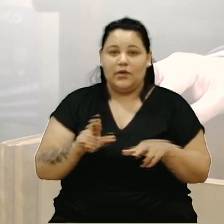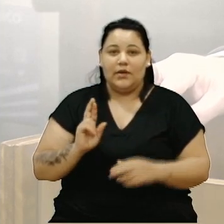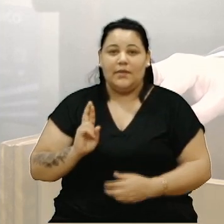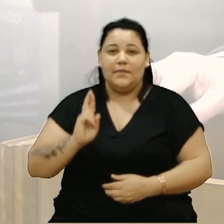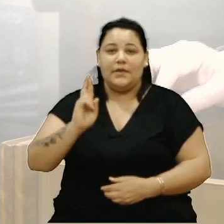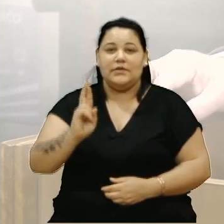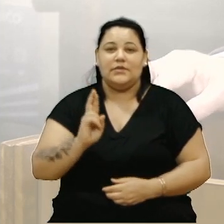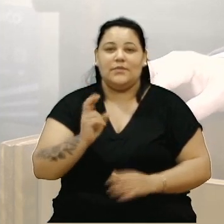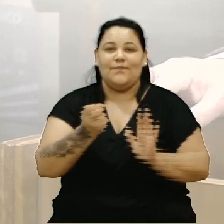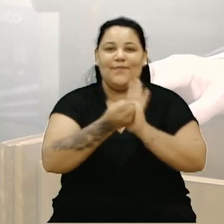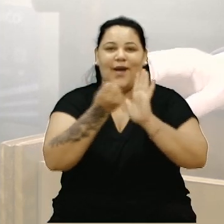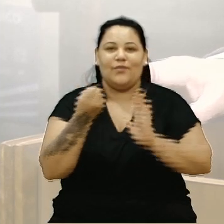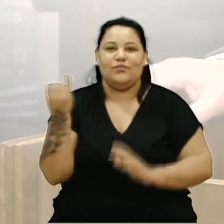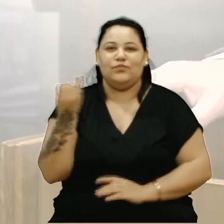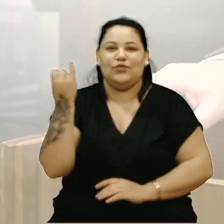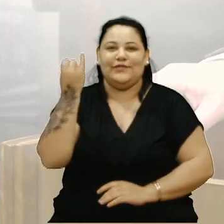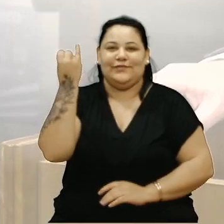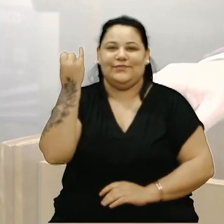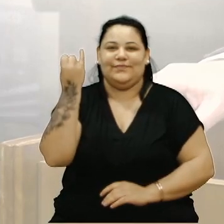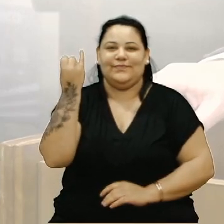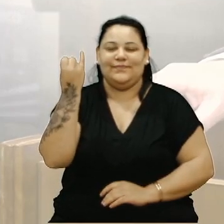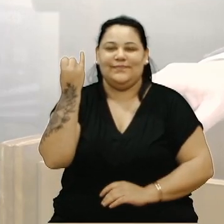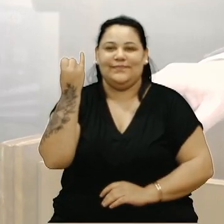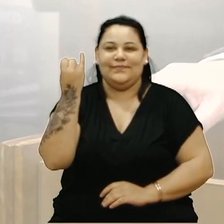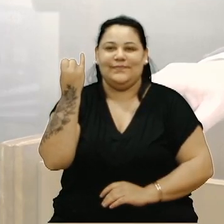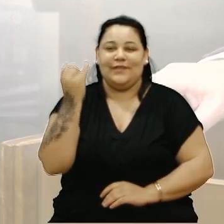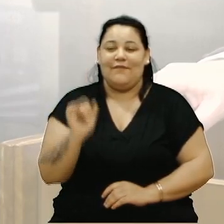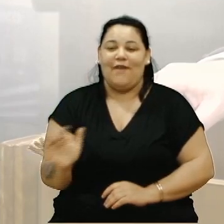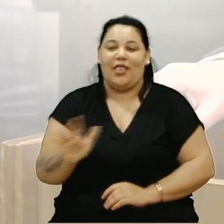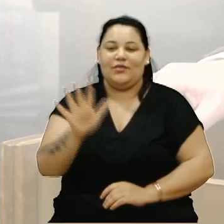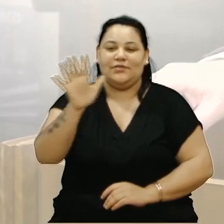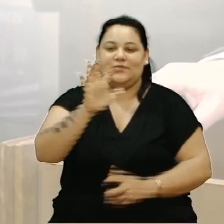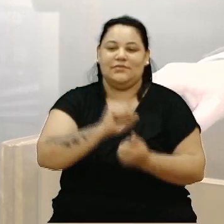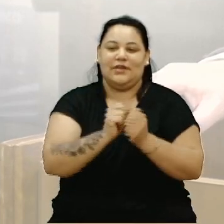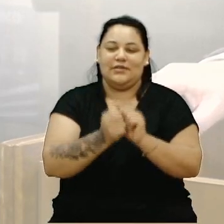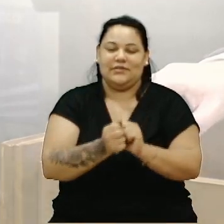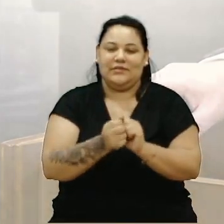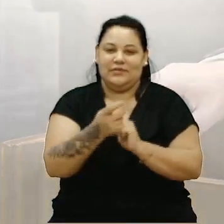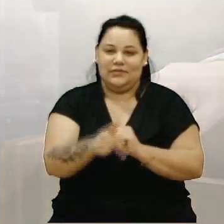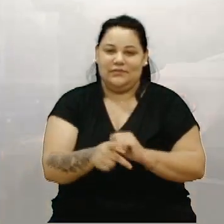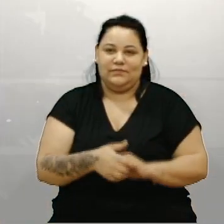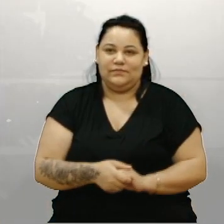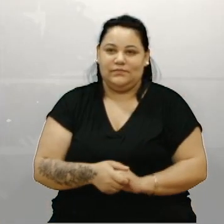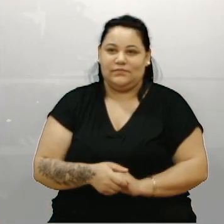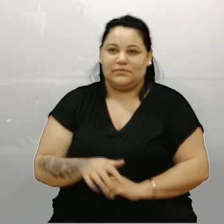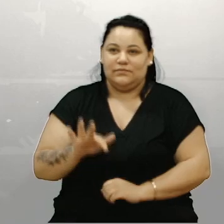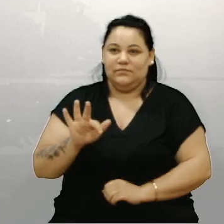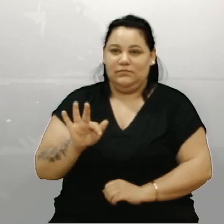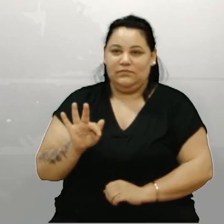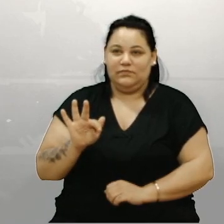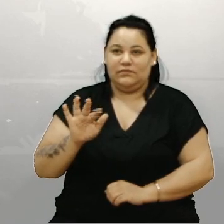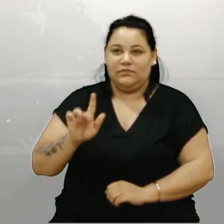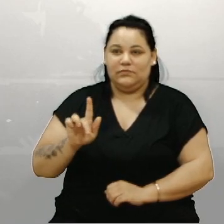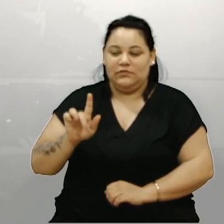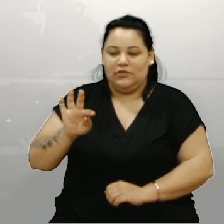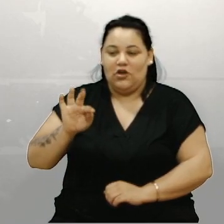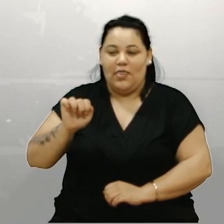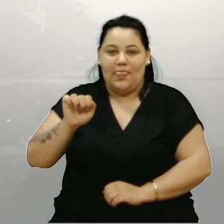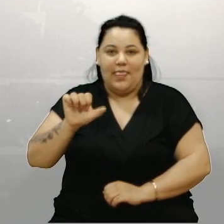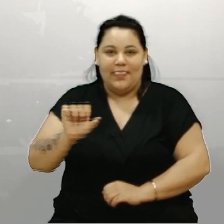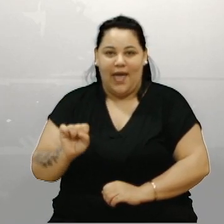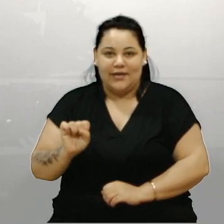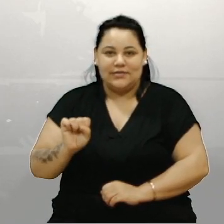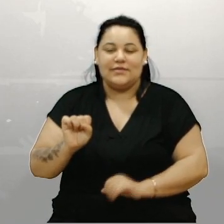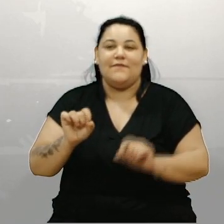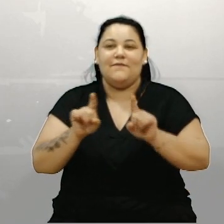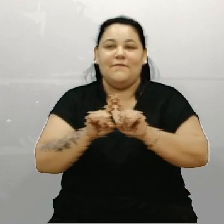marco importante na valorização do artesanato local. A FGTAS desempenhando, né, esse papel crucial